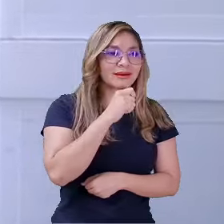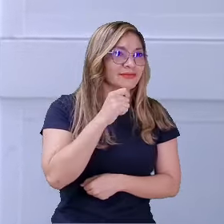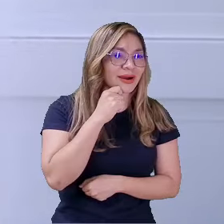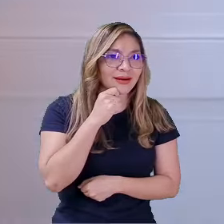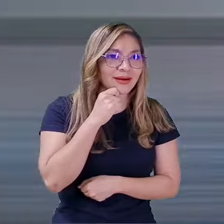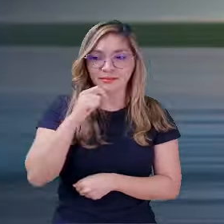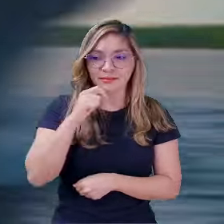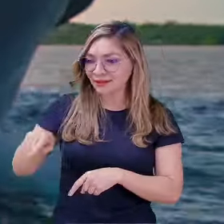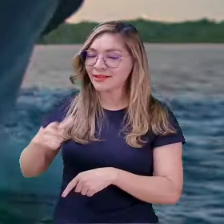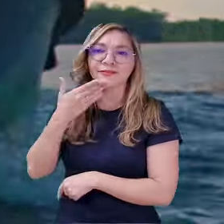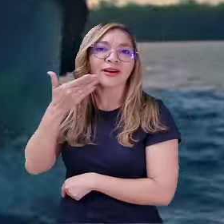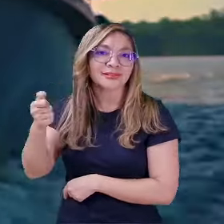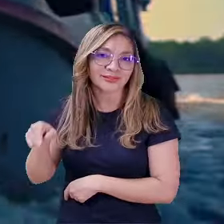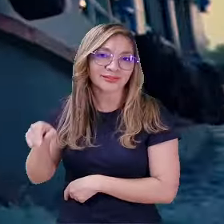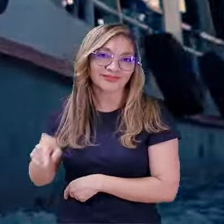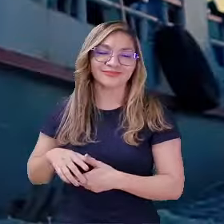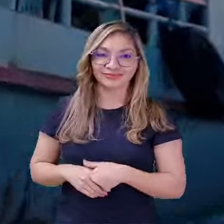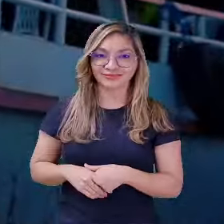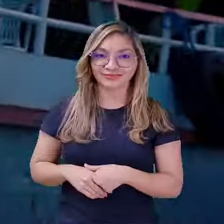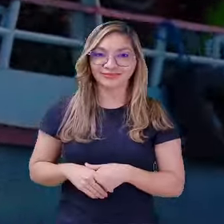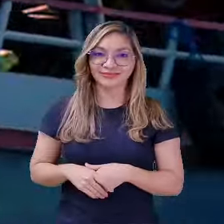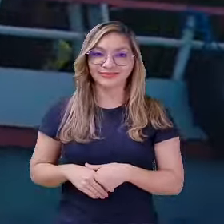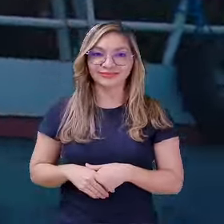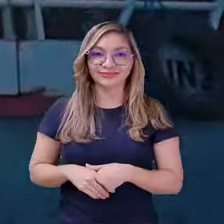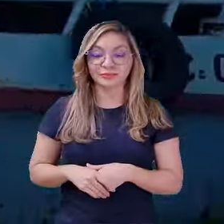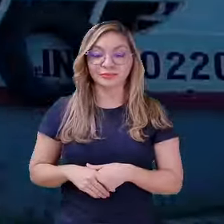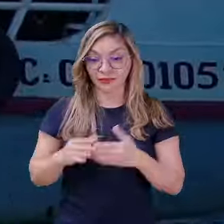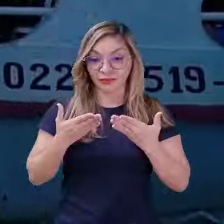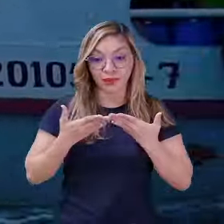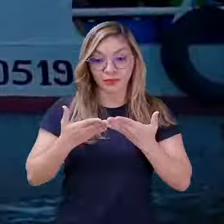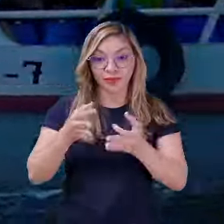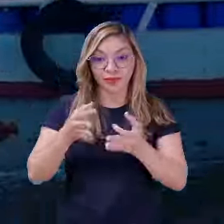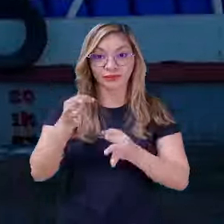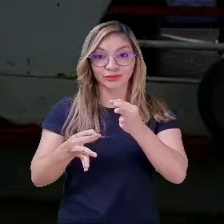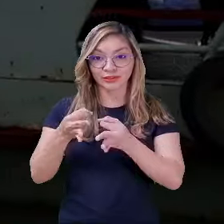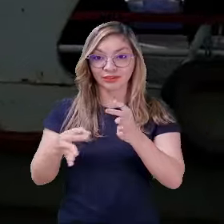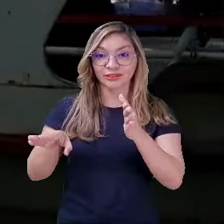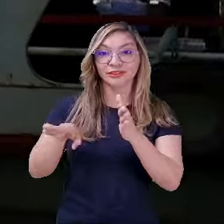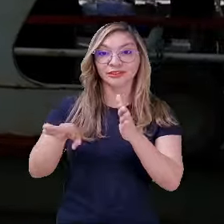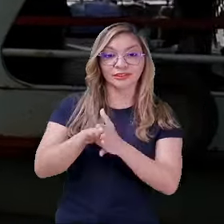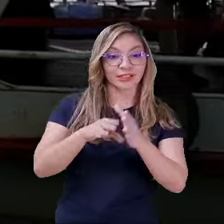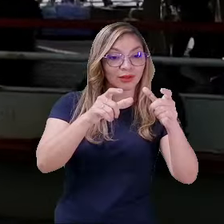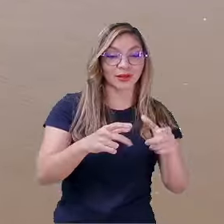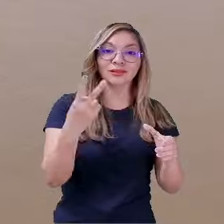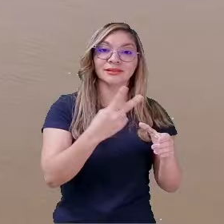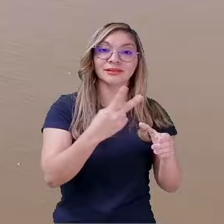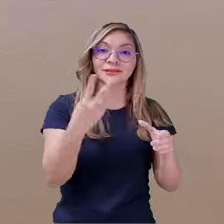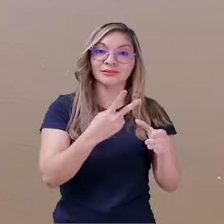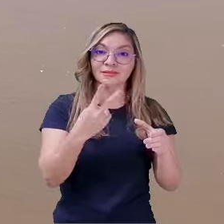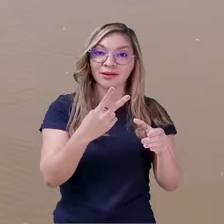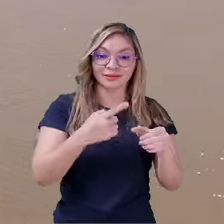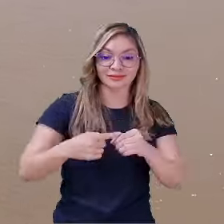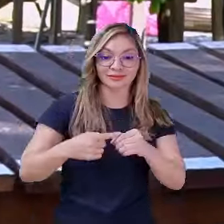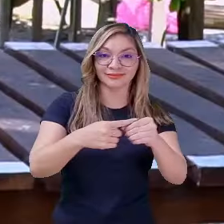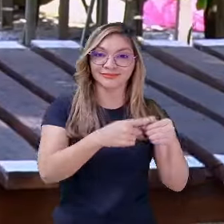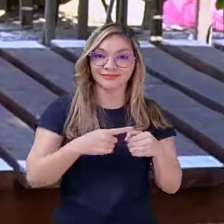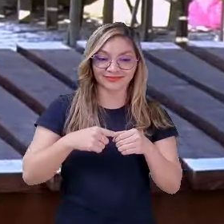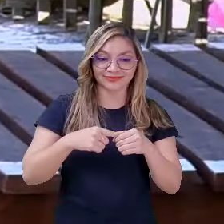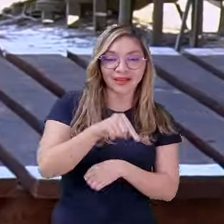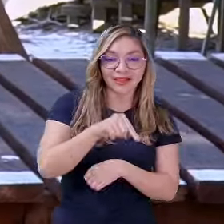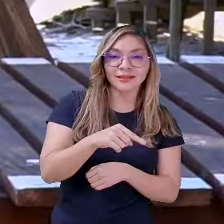mais fácil. O barco da justiça chega ao segundo destino, Limão do Curuá. Na comunidade,